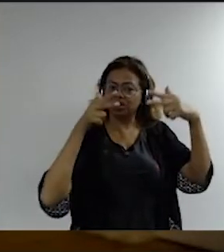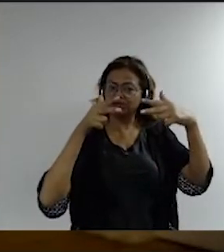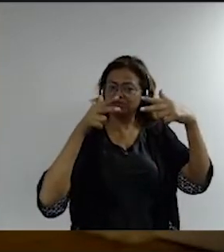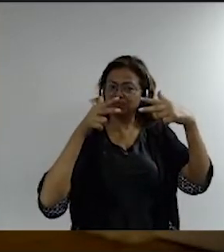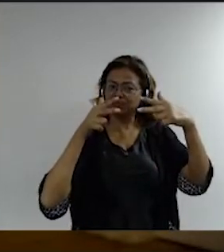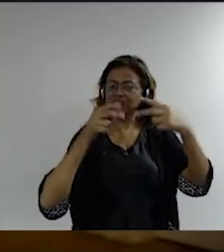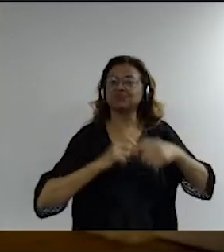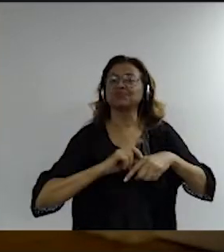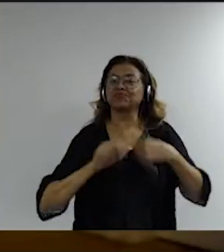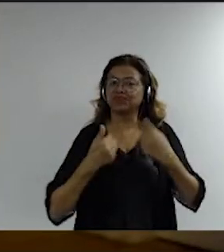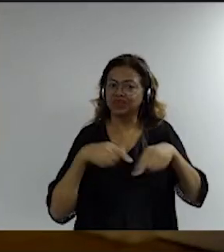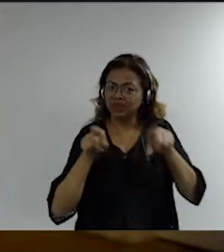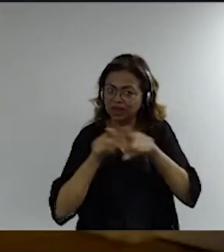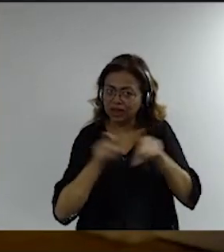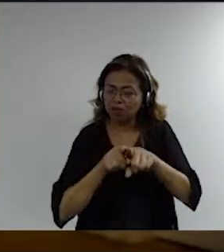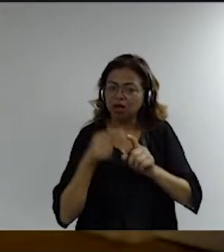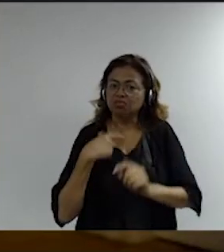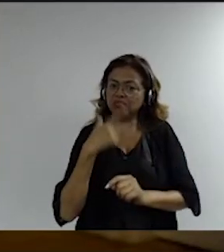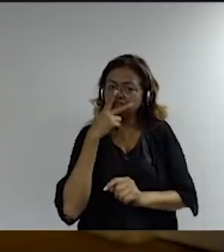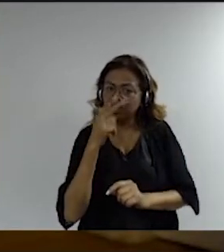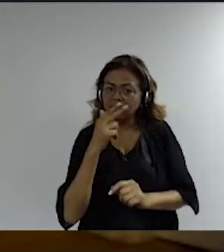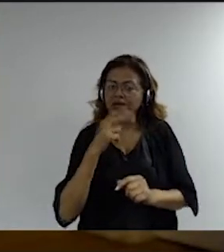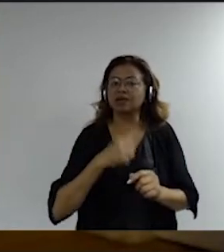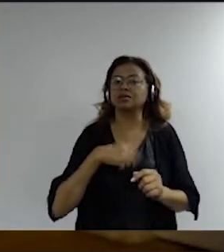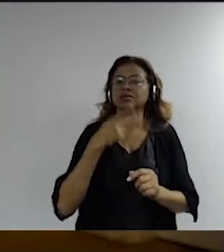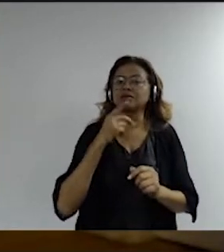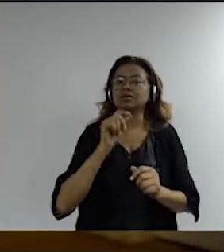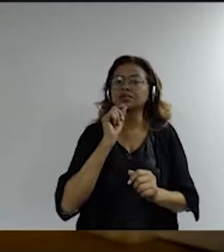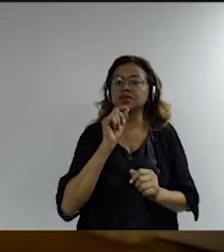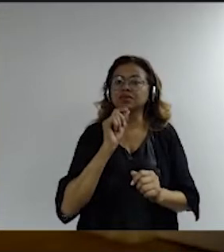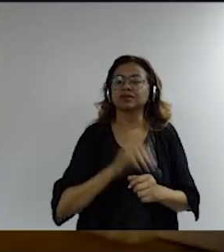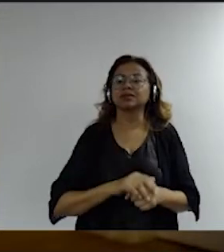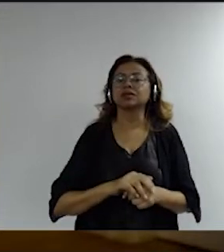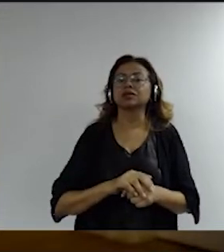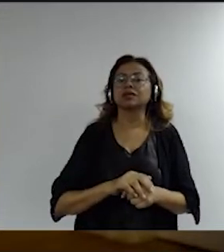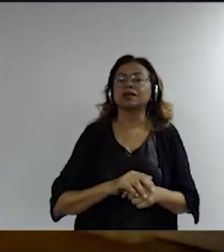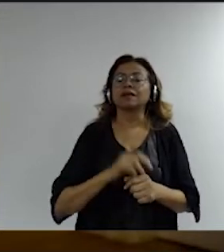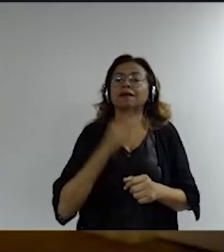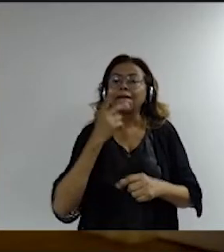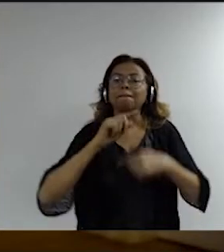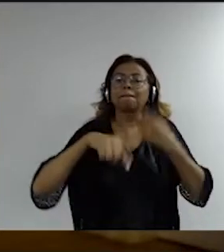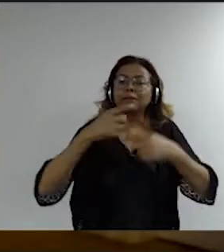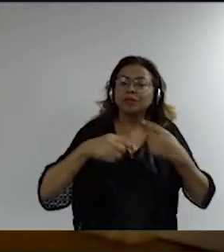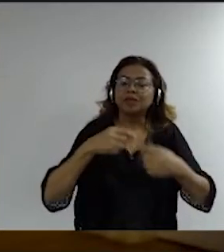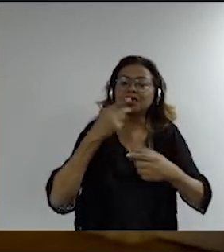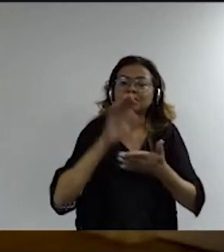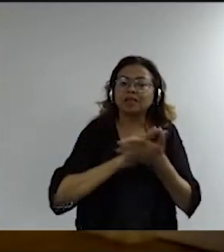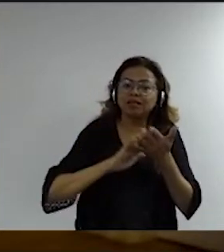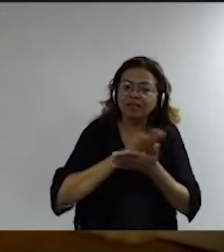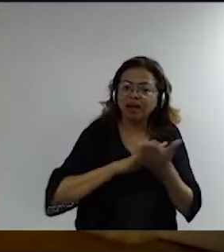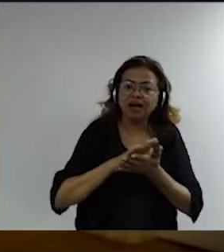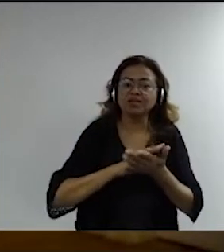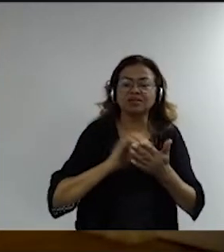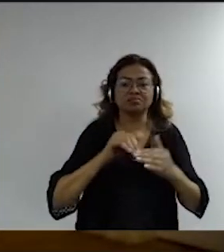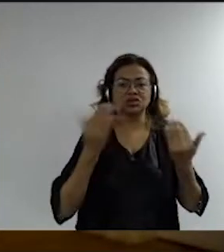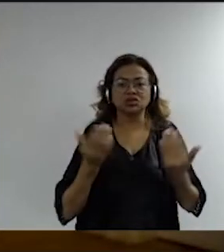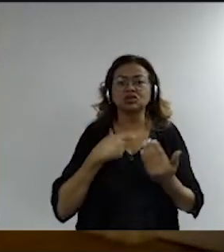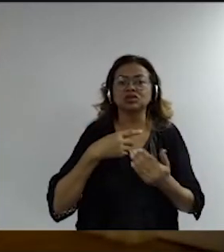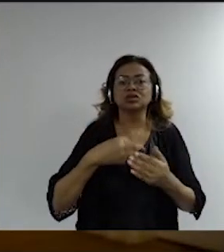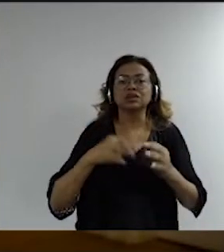E aqui me parece importante lembrarmos de que nada adianta a tecnologia se